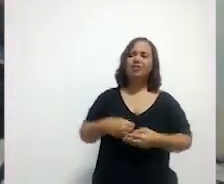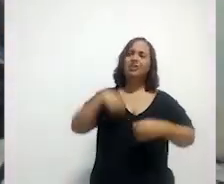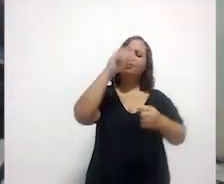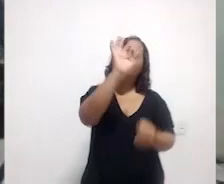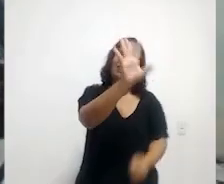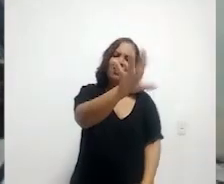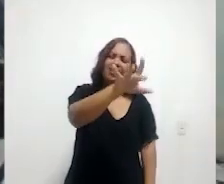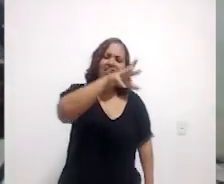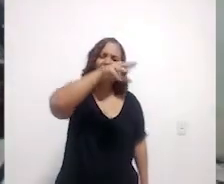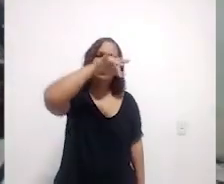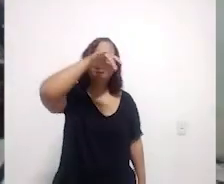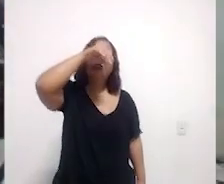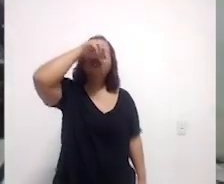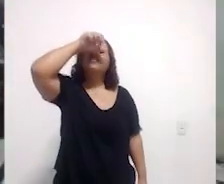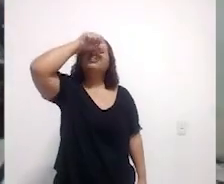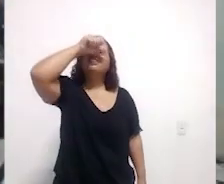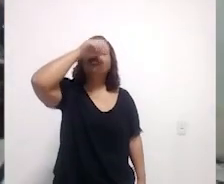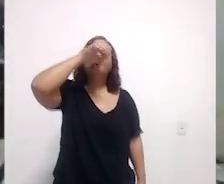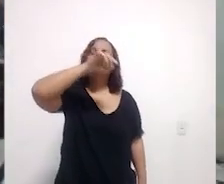Este é o meu